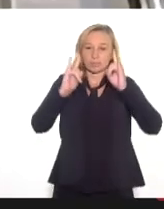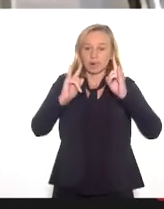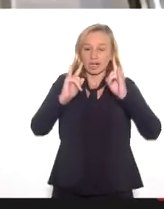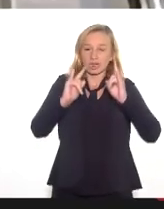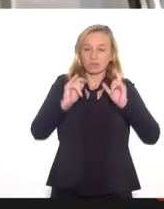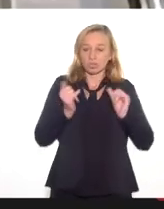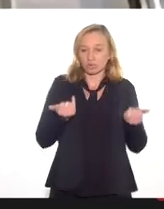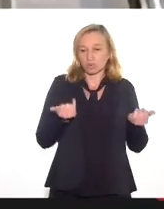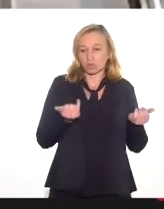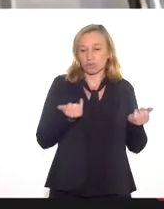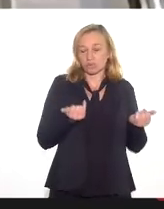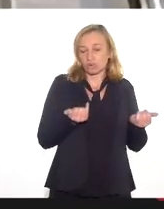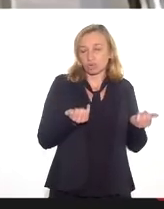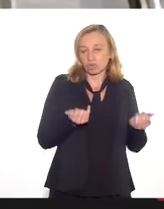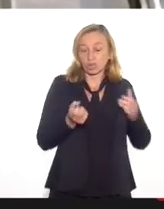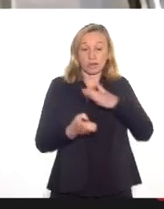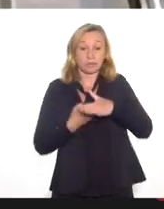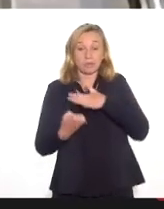e